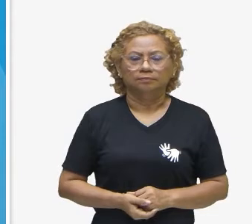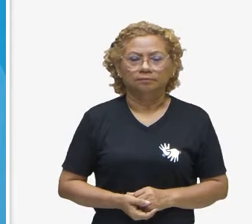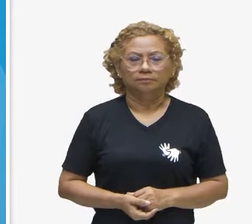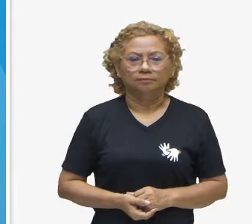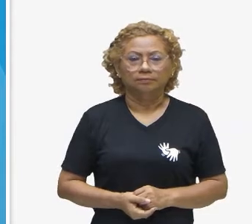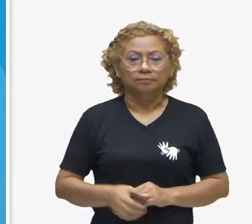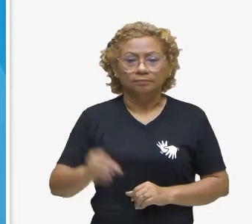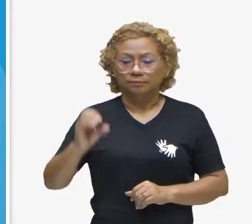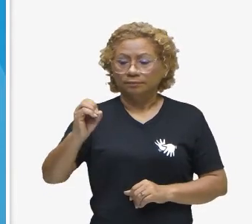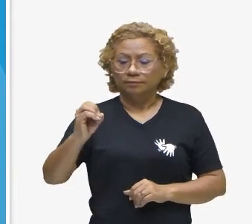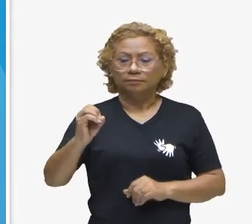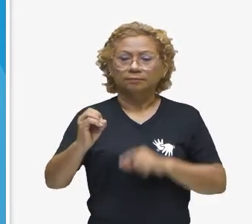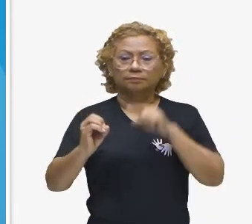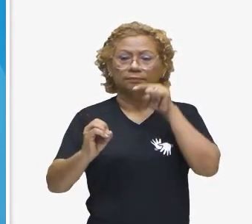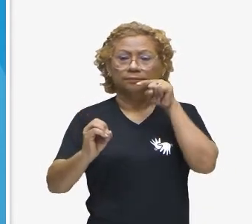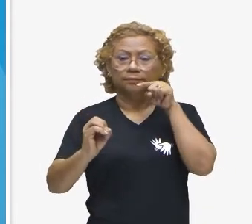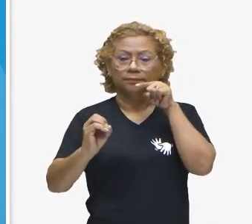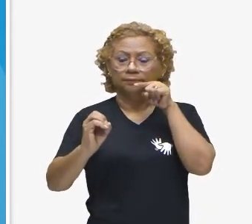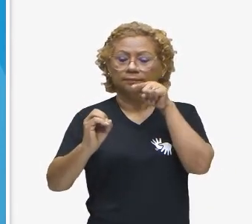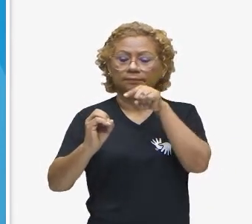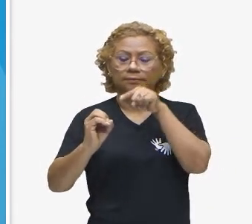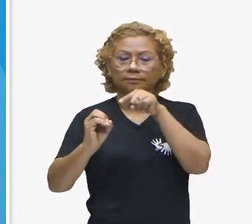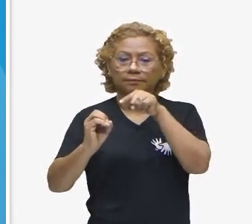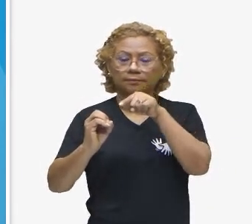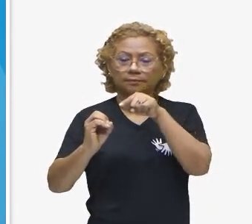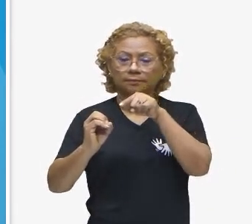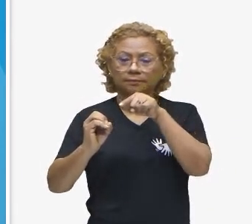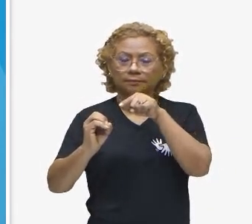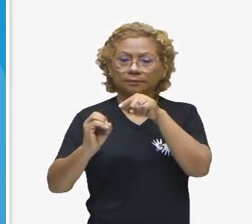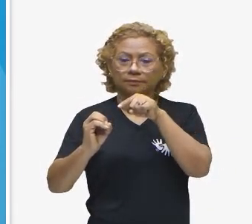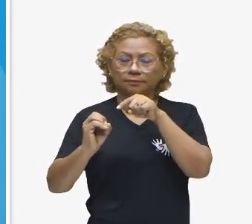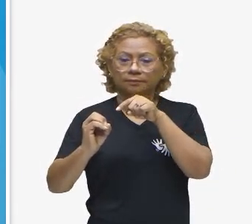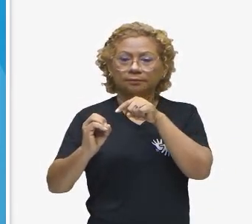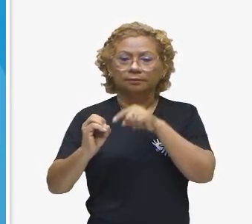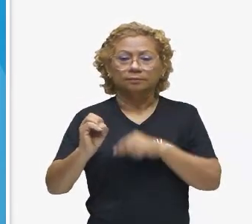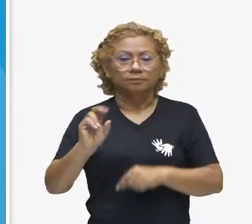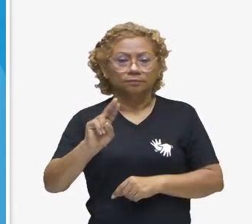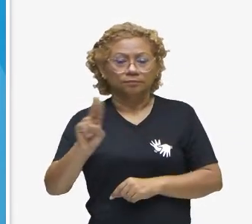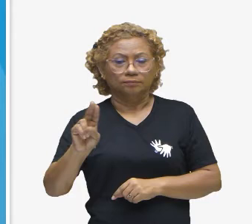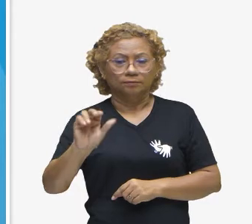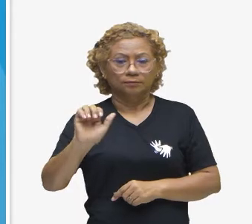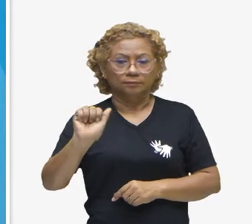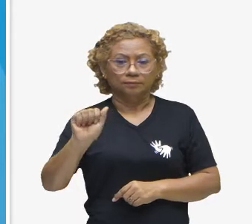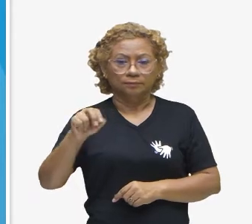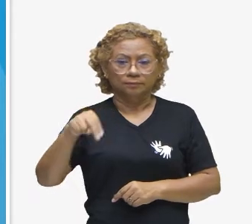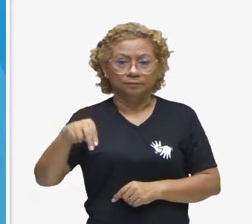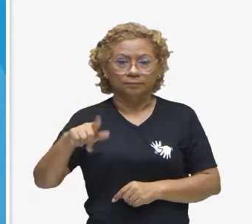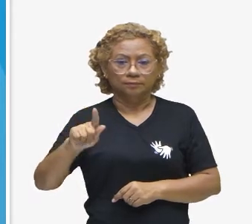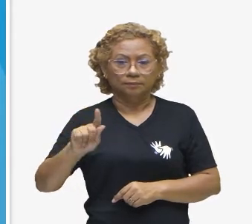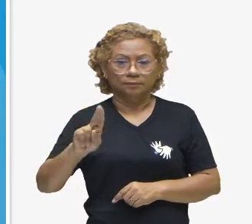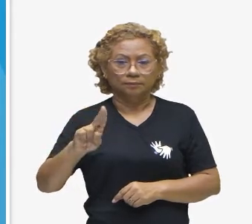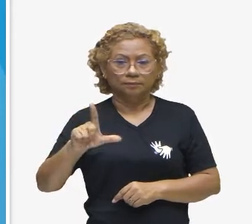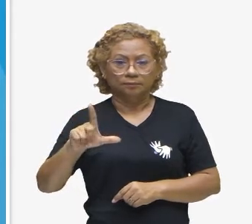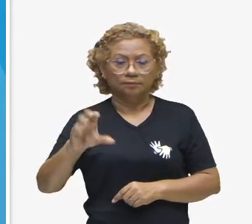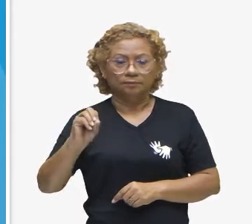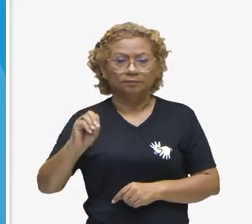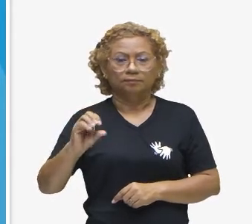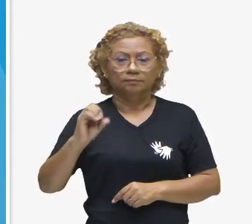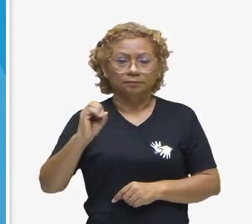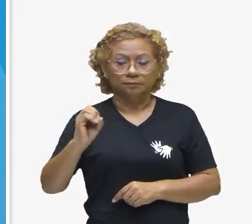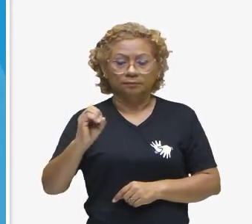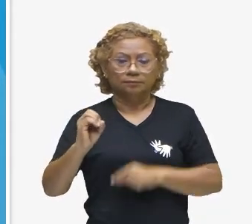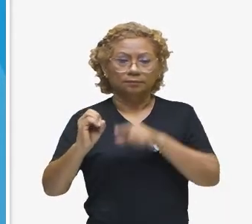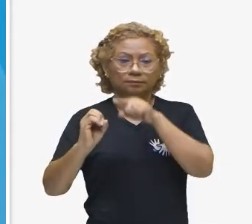Esse 0 aqui é o ângulo. O 0 do eixo x está aqui, ó. Então,